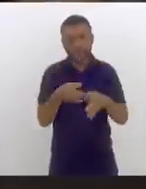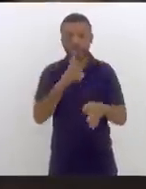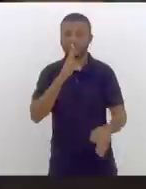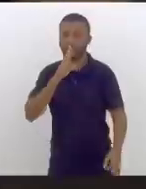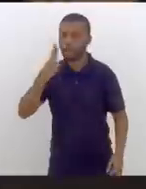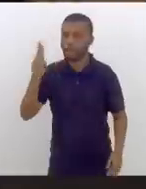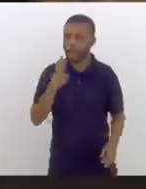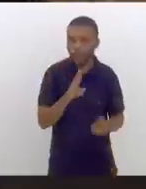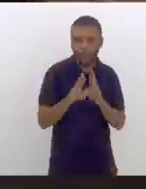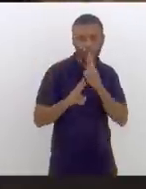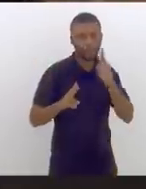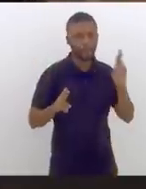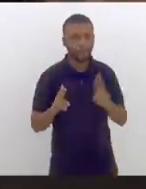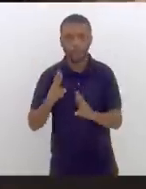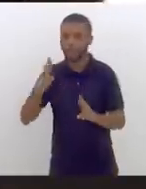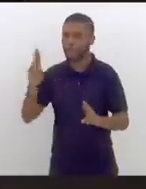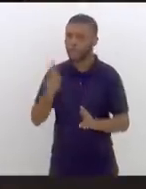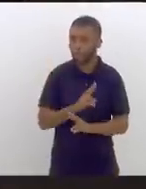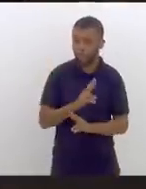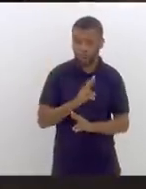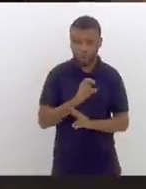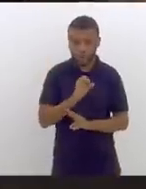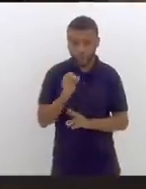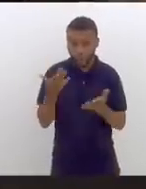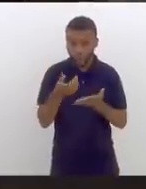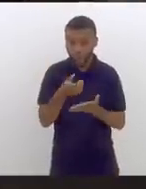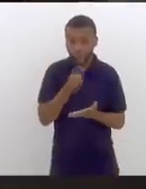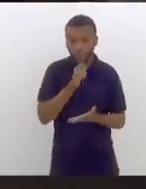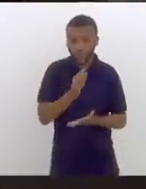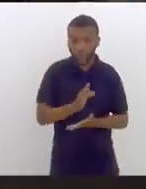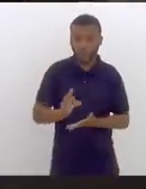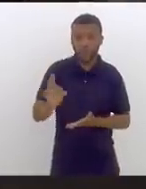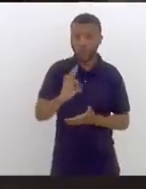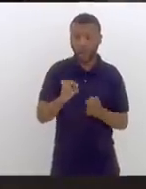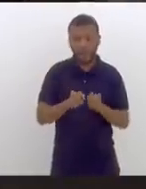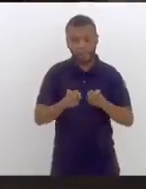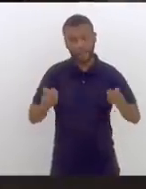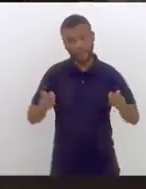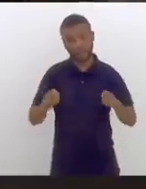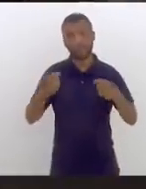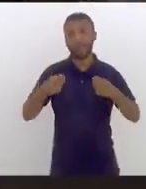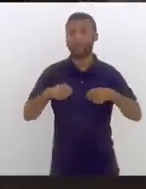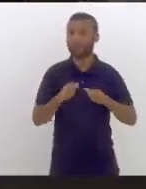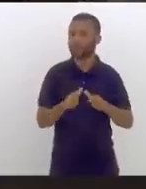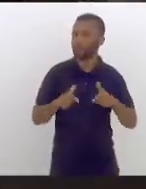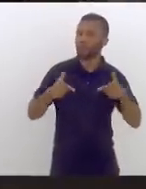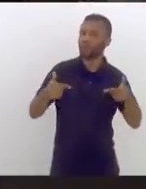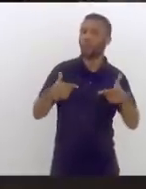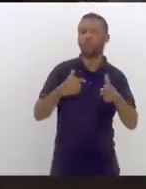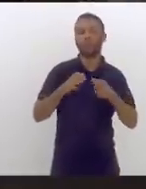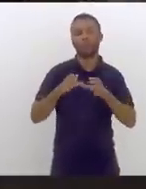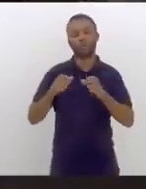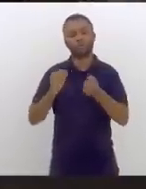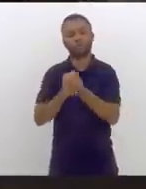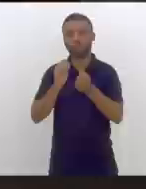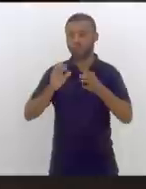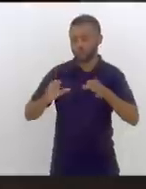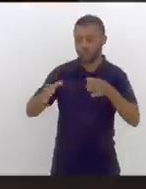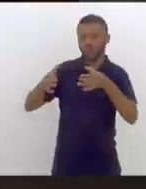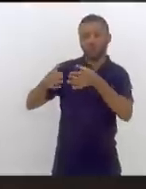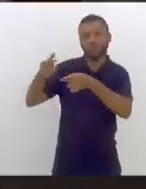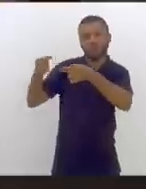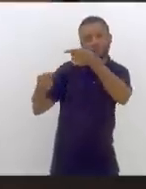se a gente não tiver resposta aqui hoje as camisa vai ter que interceder a comissão a frente para a gente